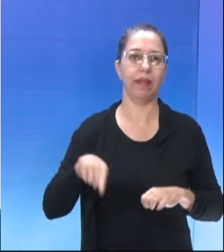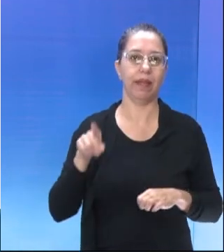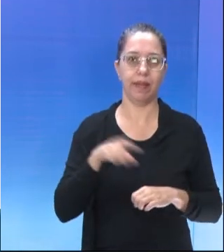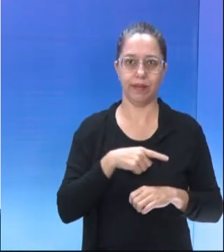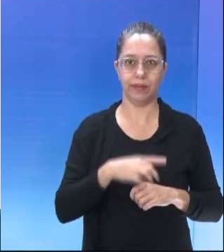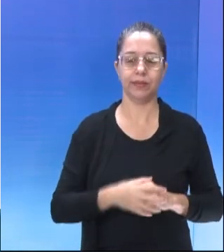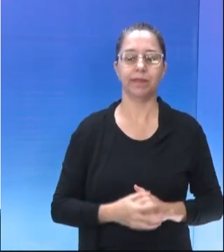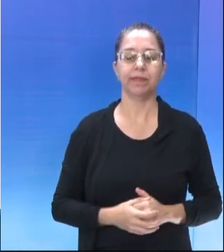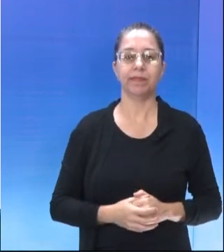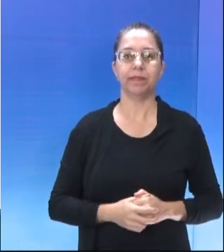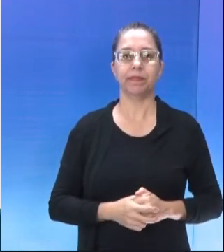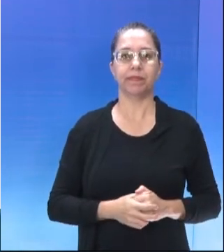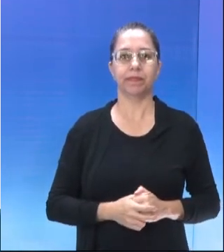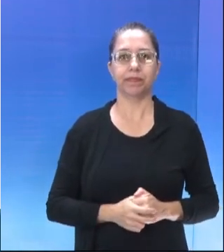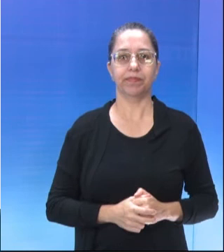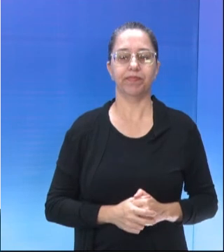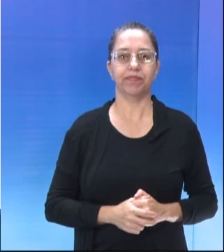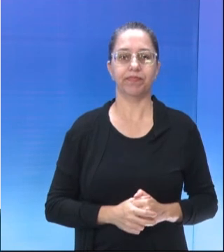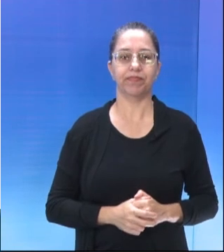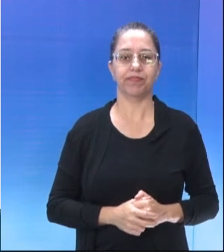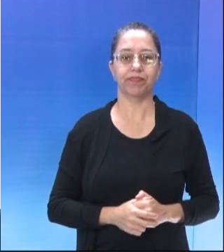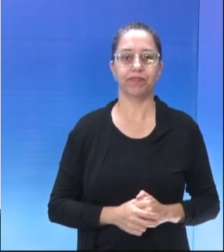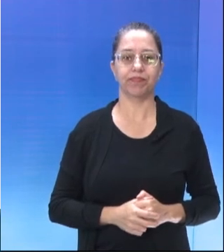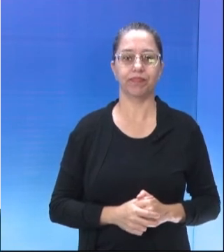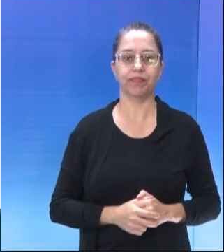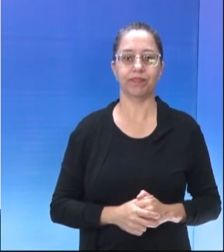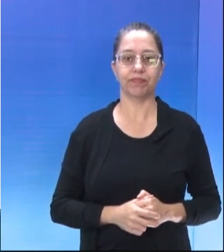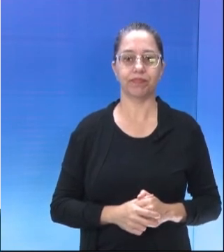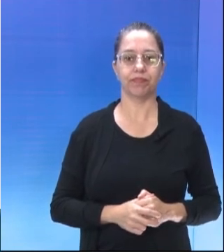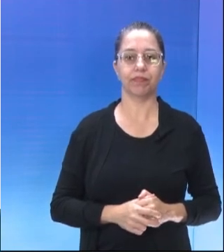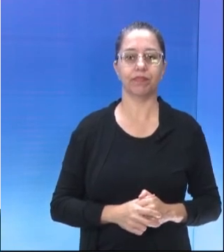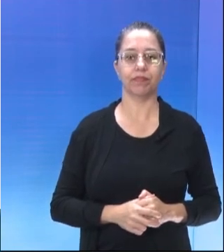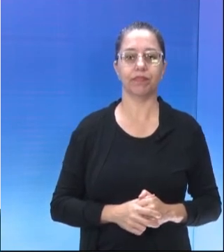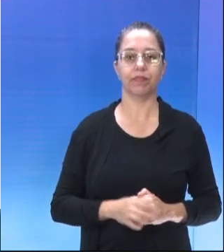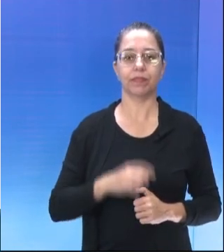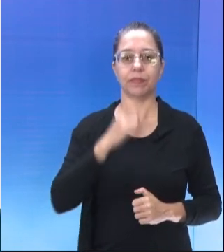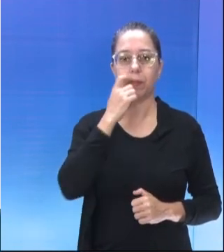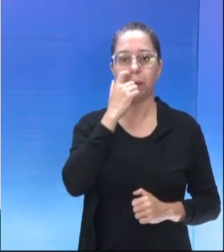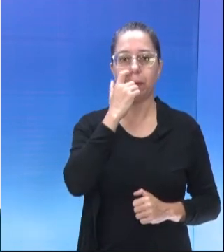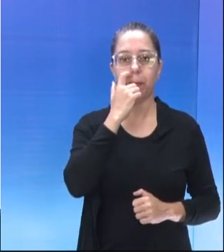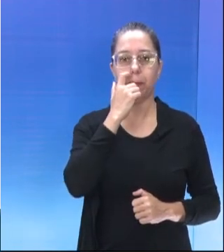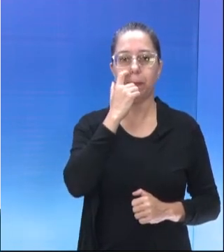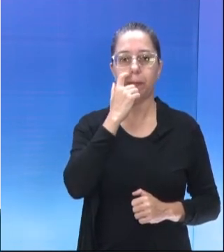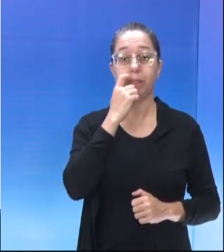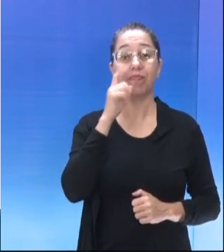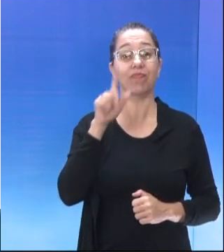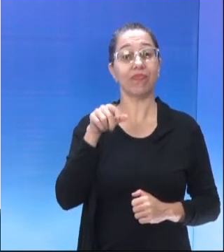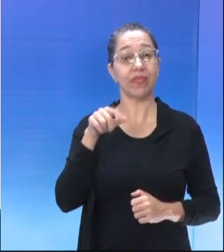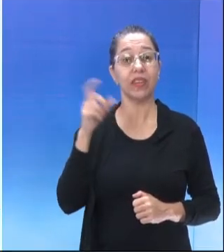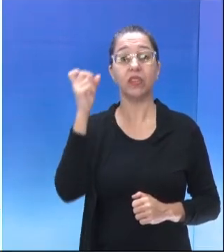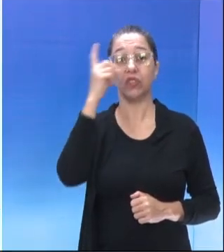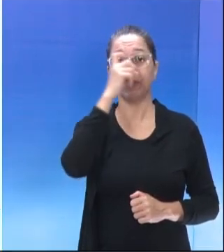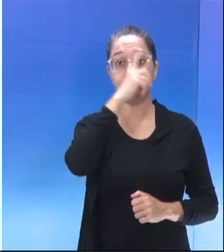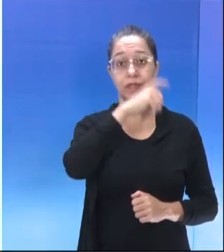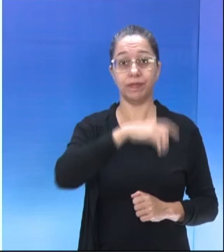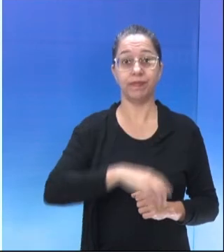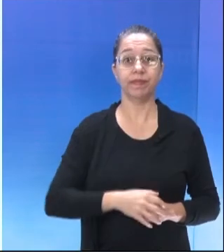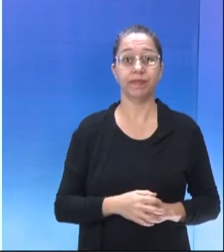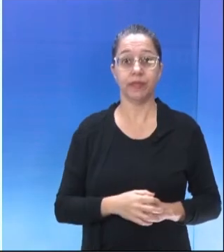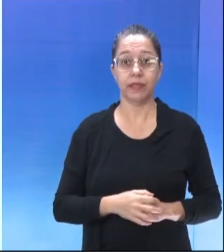nesse funcionamento da enzima. Então, gente, esse item aqui, ele é um item